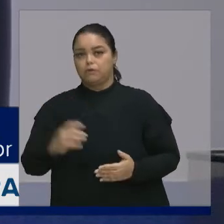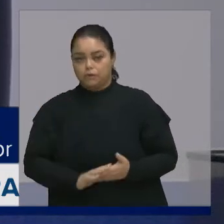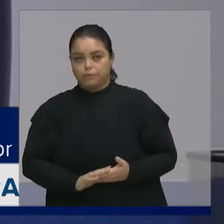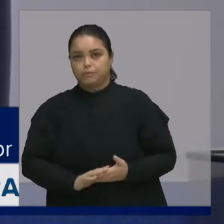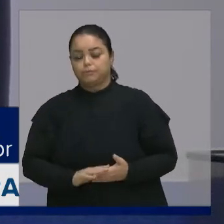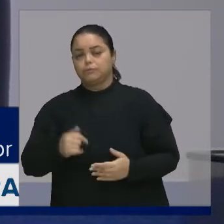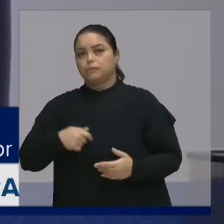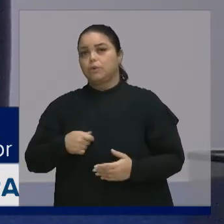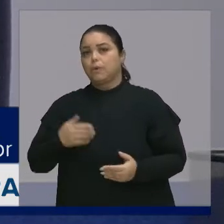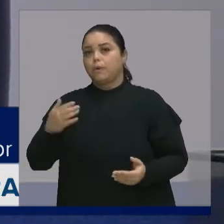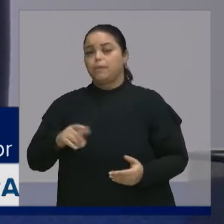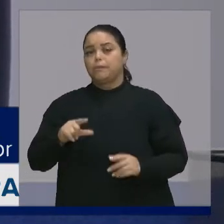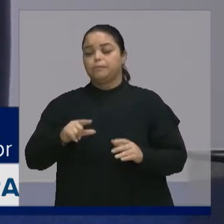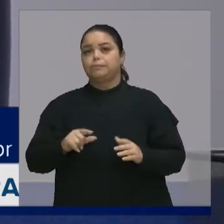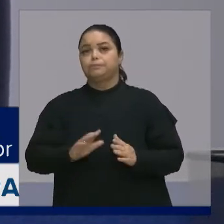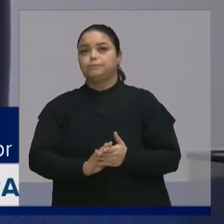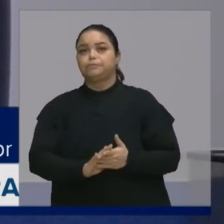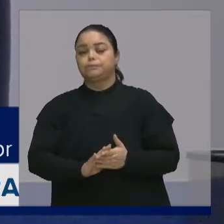Processo número